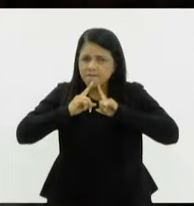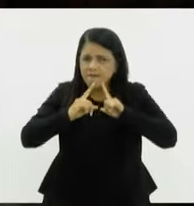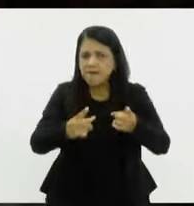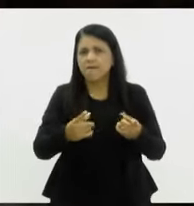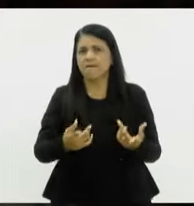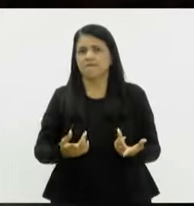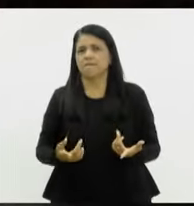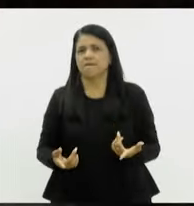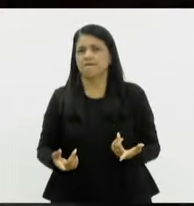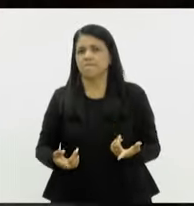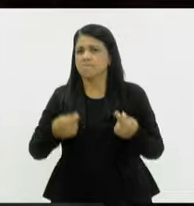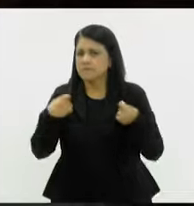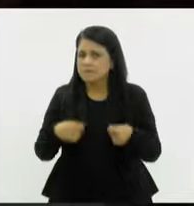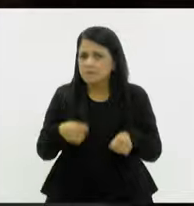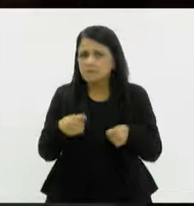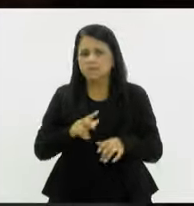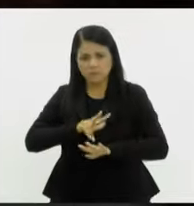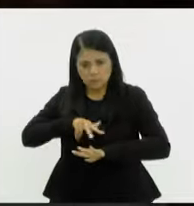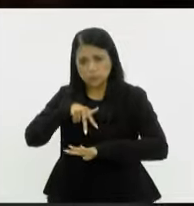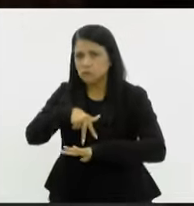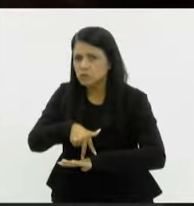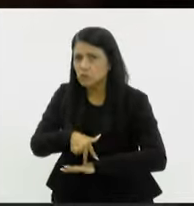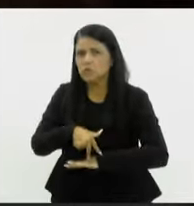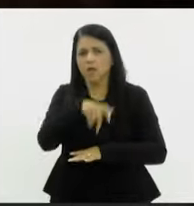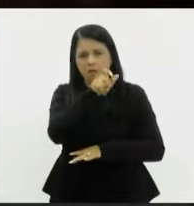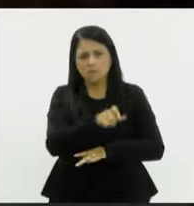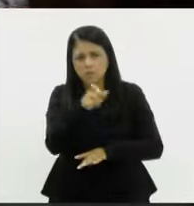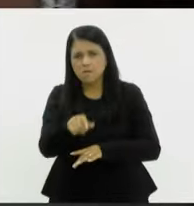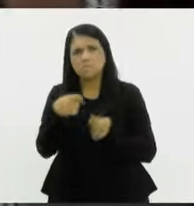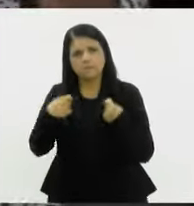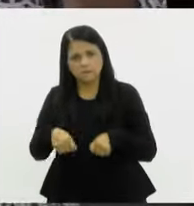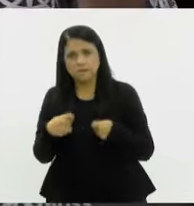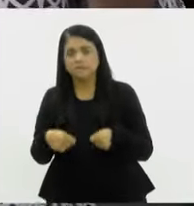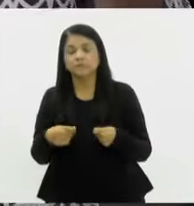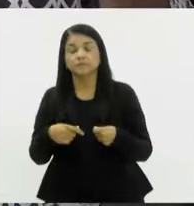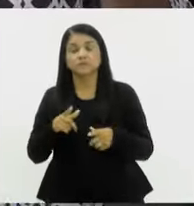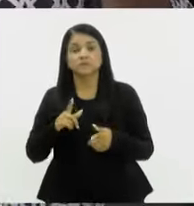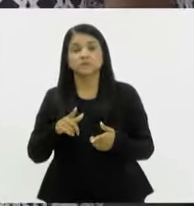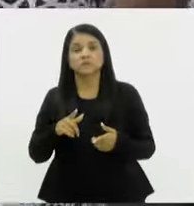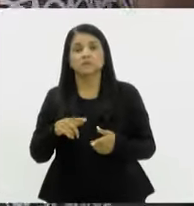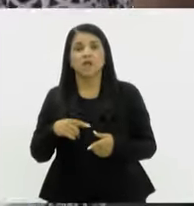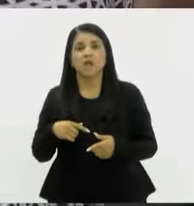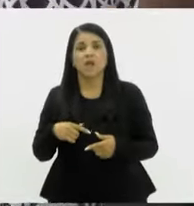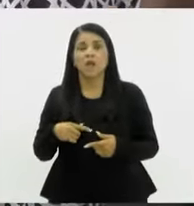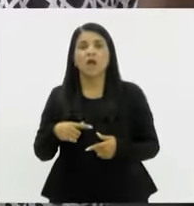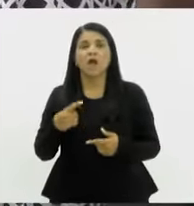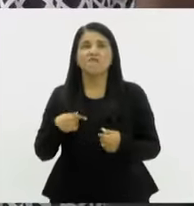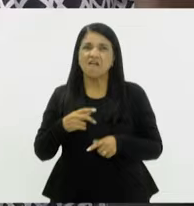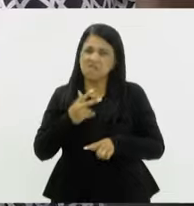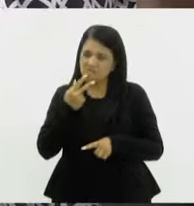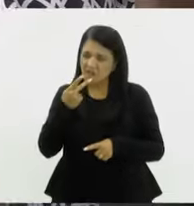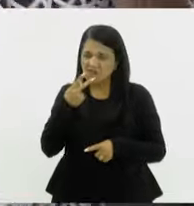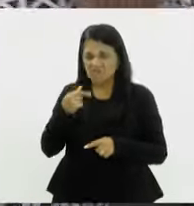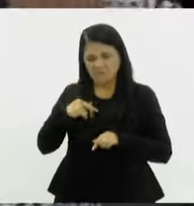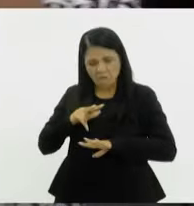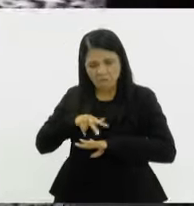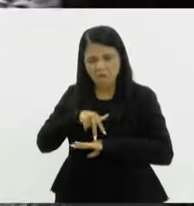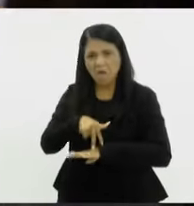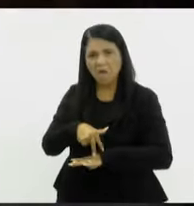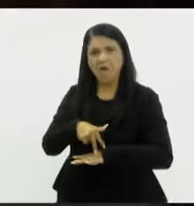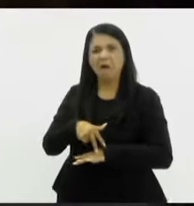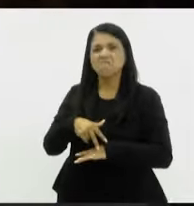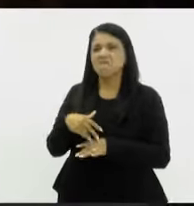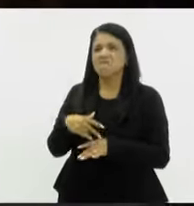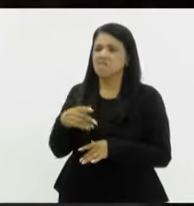digam se posicionem porque eles dizem que a gente quando a gente se posiciona que é maluca pode chamar de maluca Não